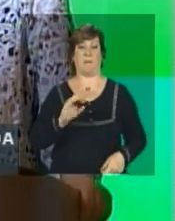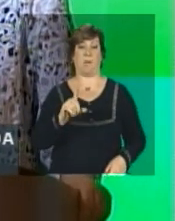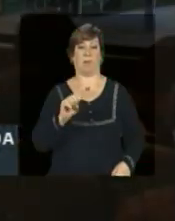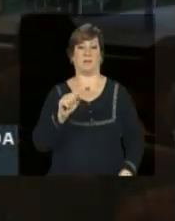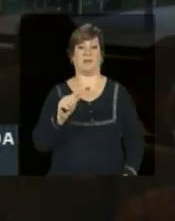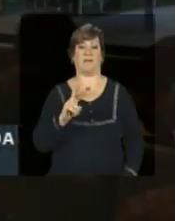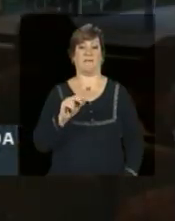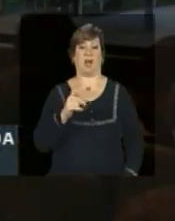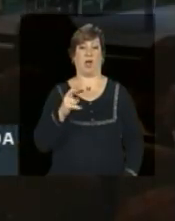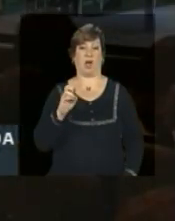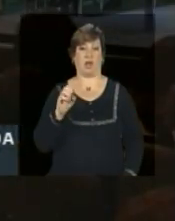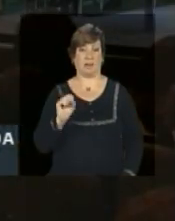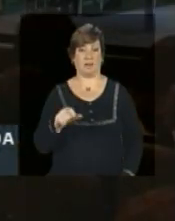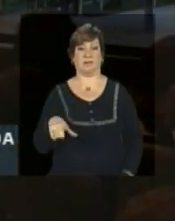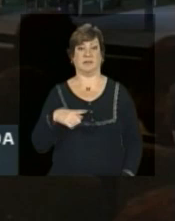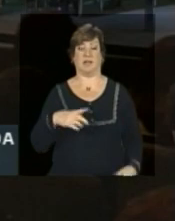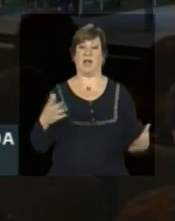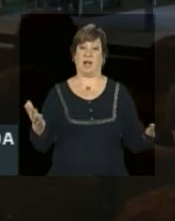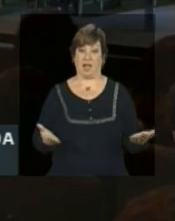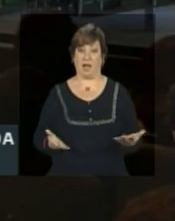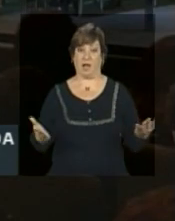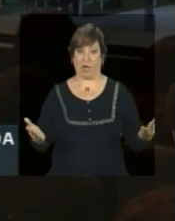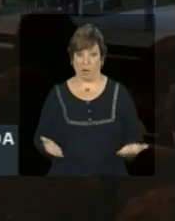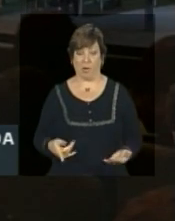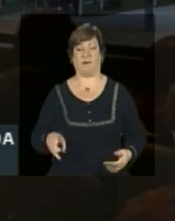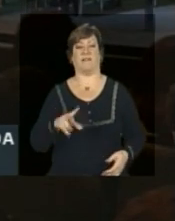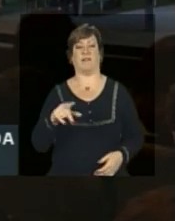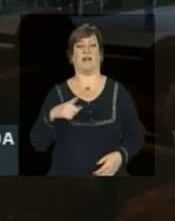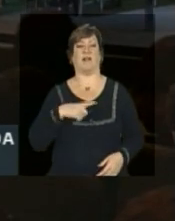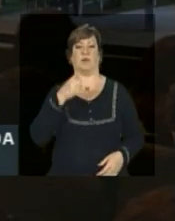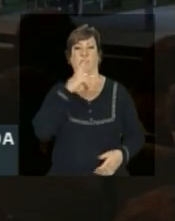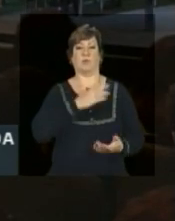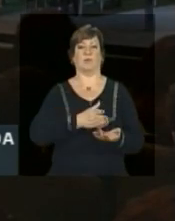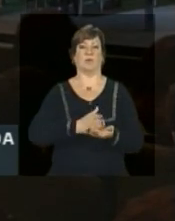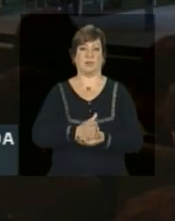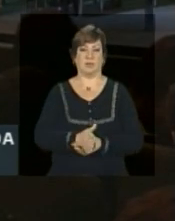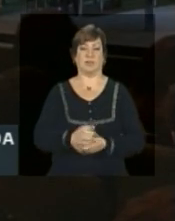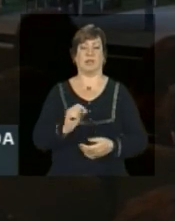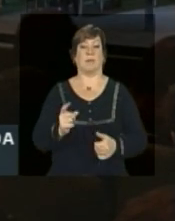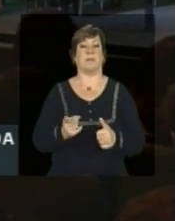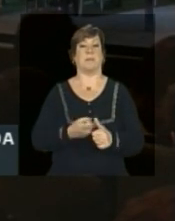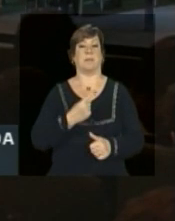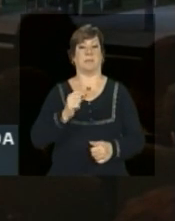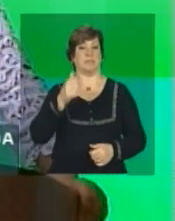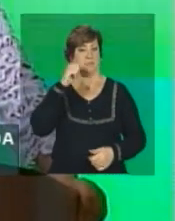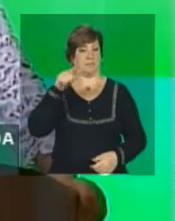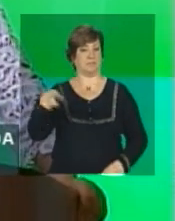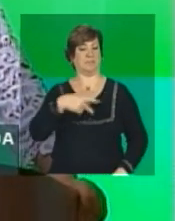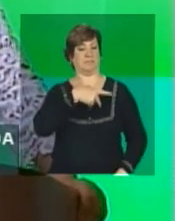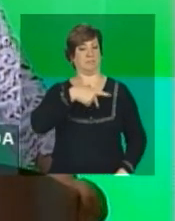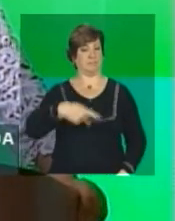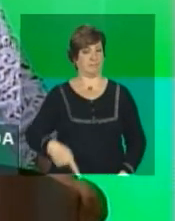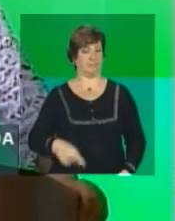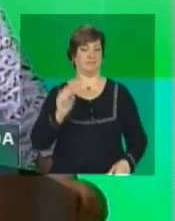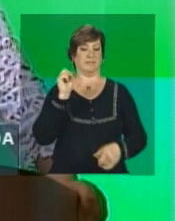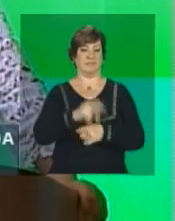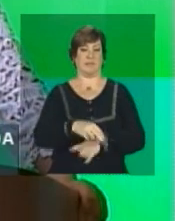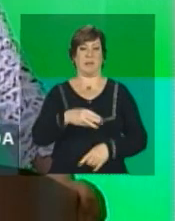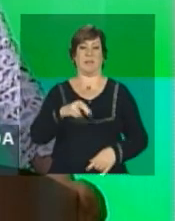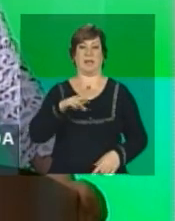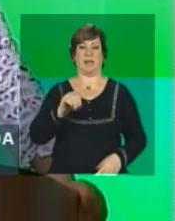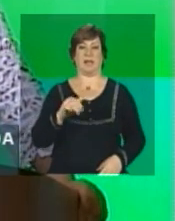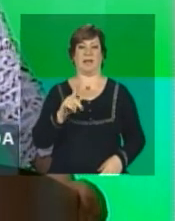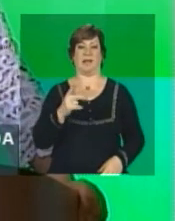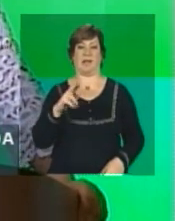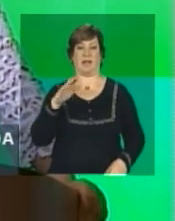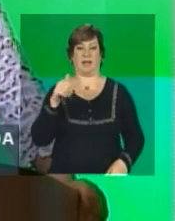história. E agora, ela será dirigida pela primeira mulher que é presidenta